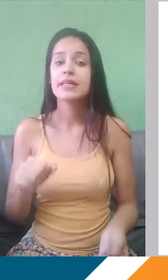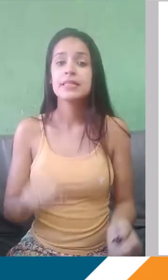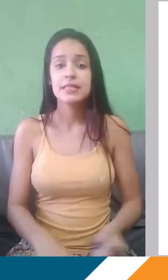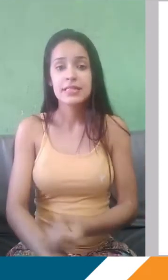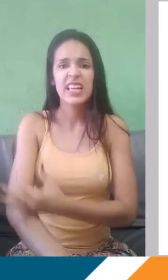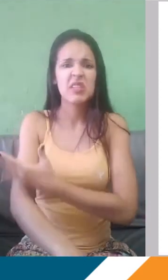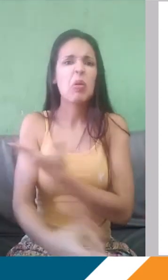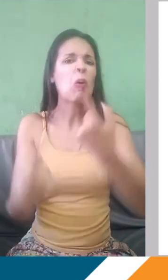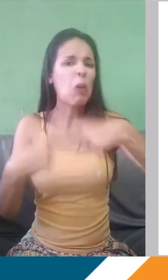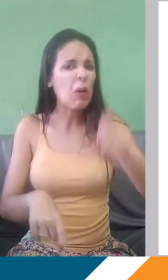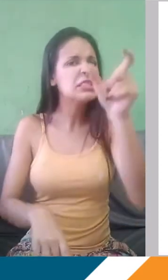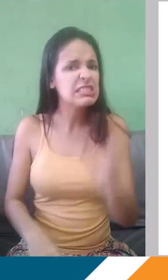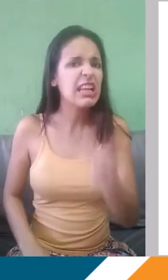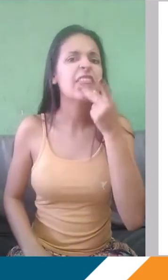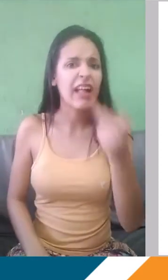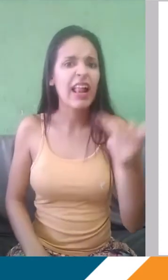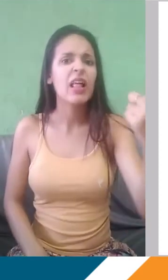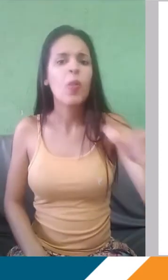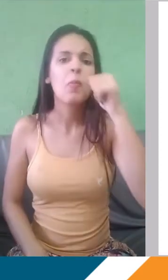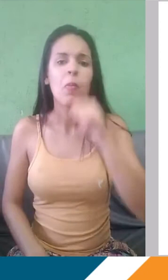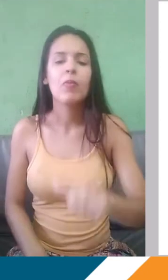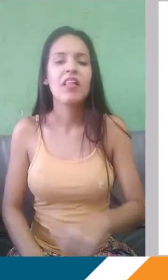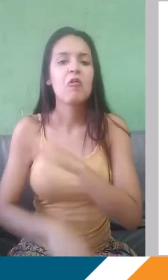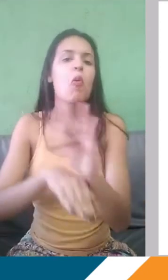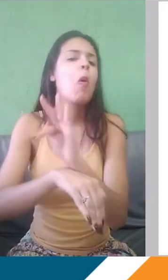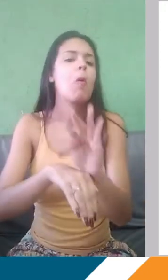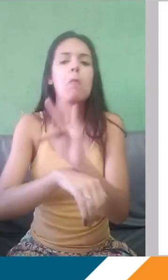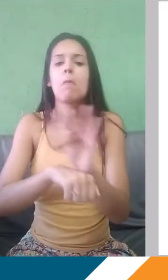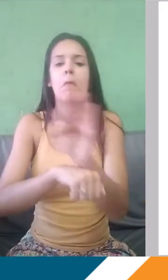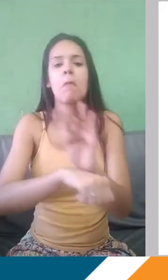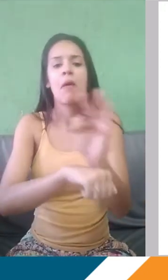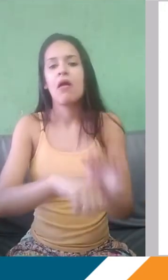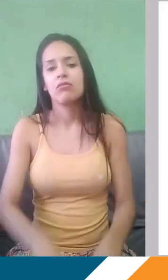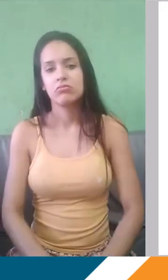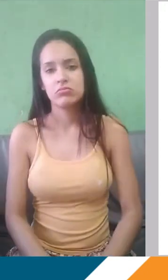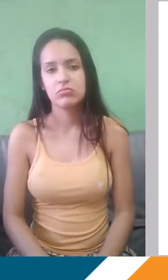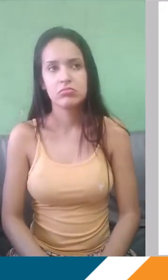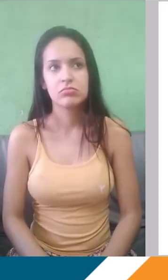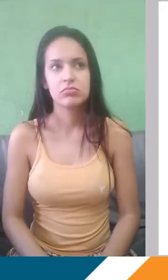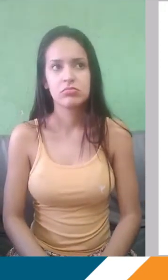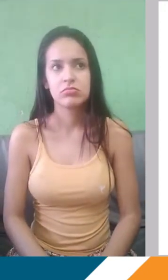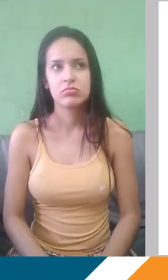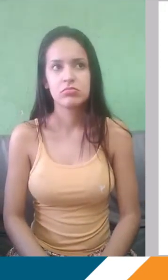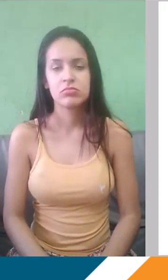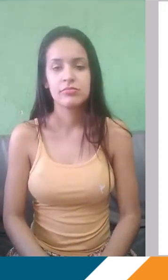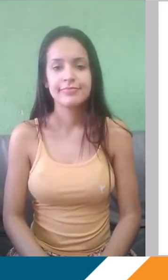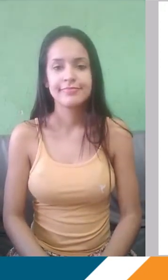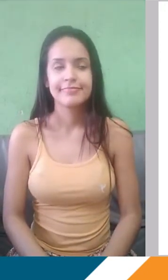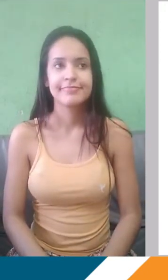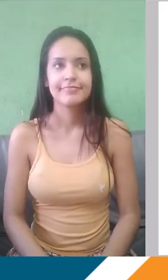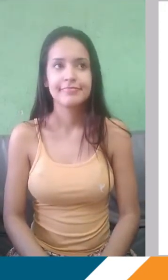de rejeição ao modo de falar dela. Na letra E, apesar de a atitude satírica